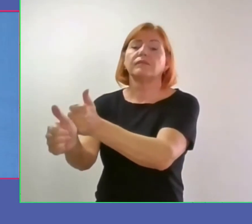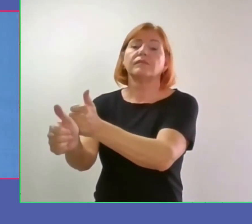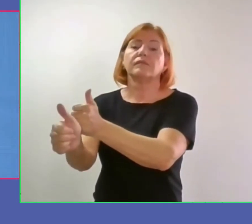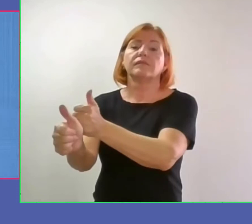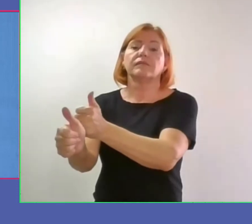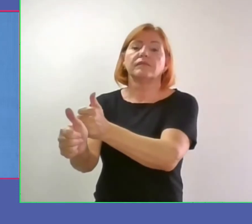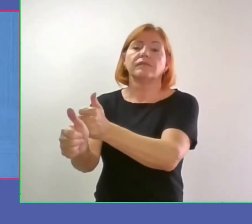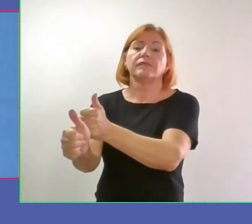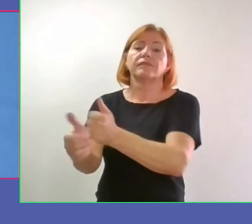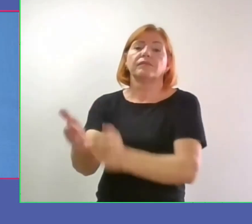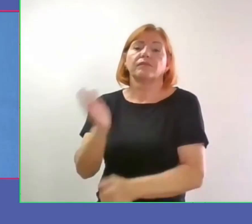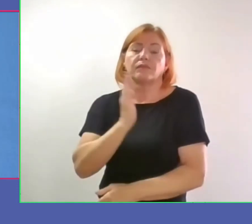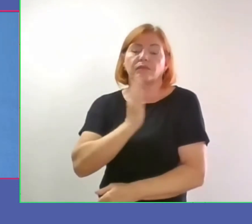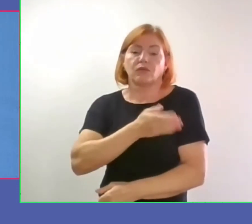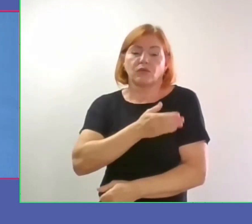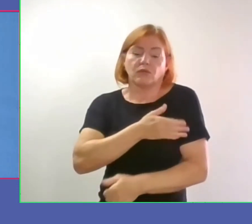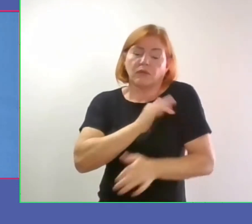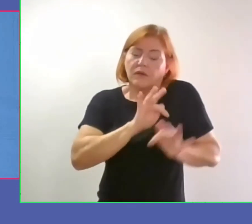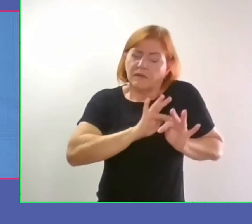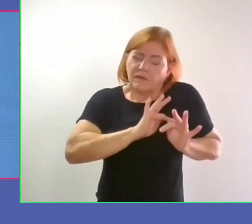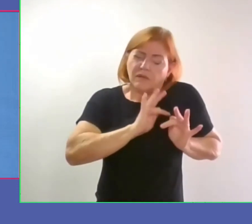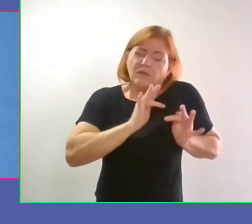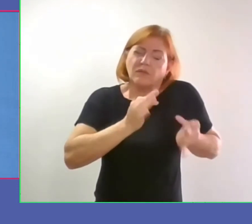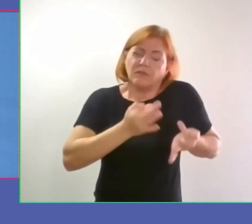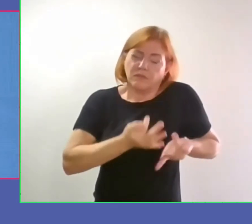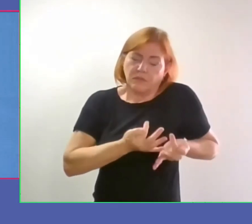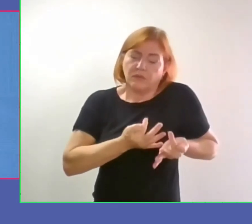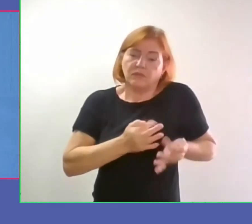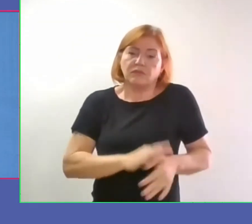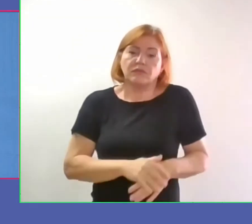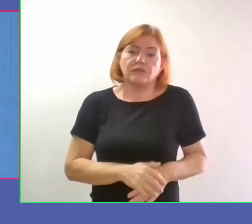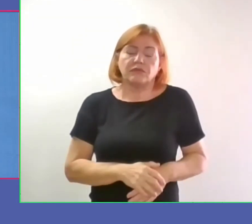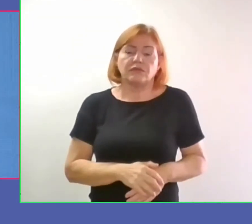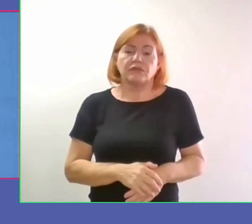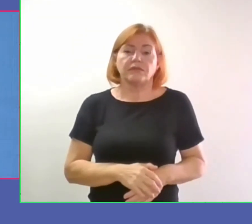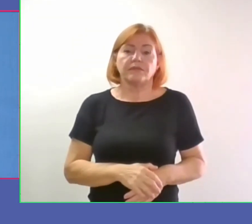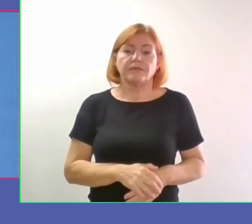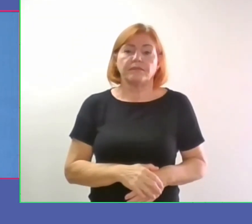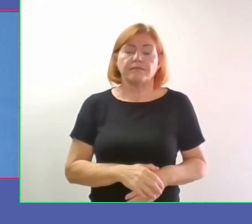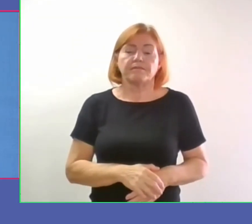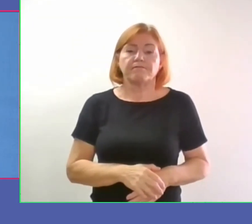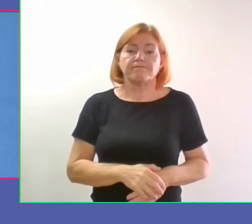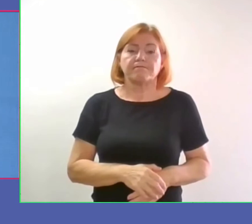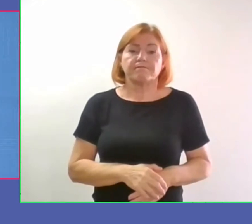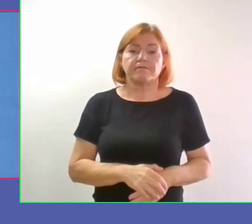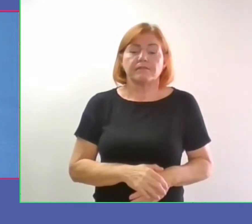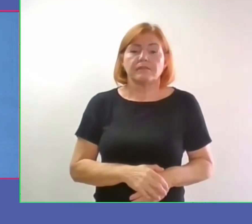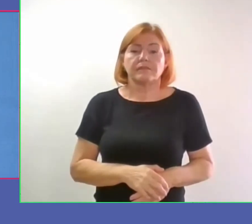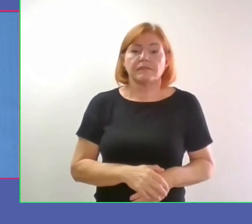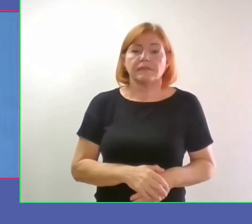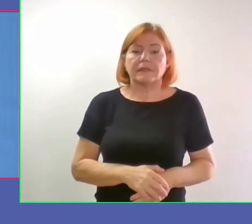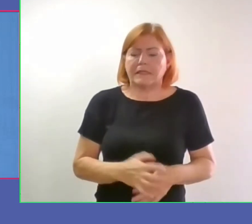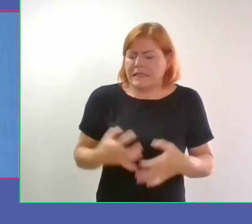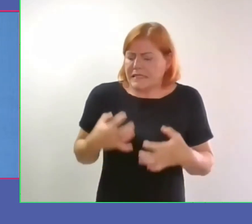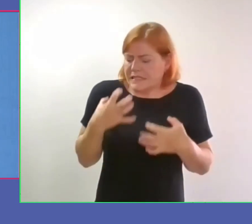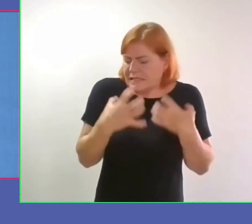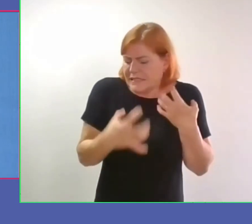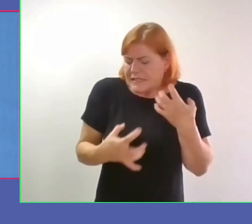coração humilde e com o mesmo desespero, irmãos, de antes.